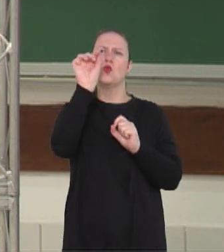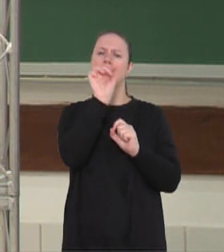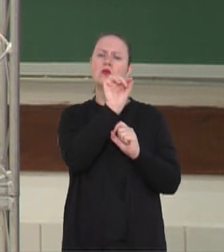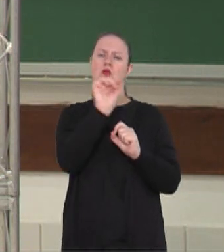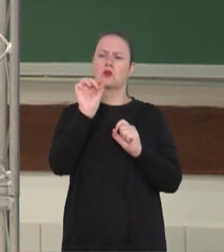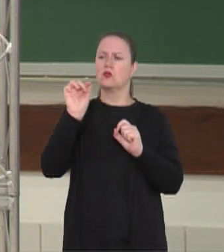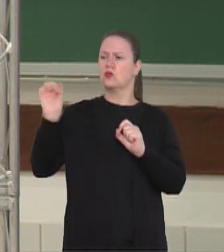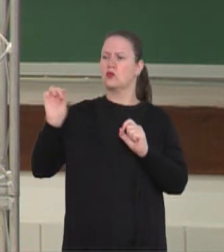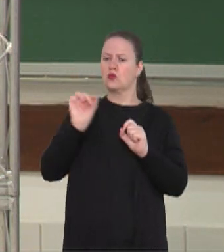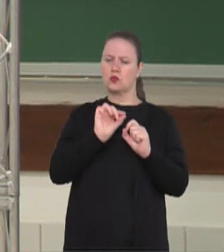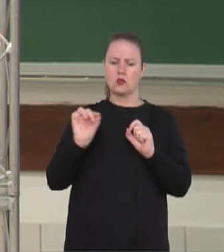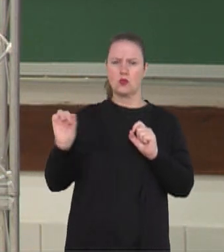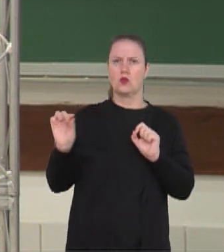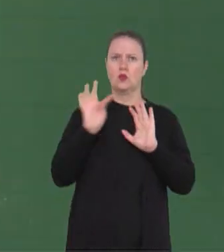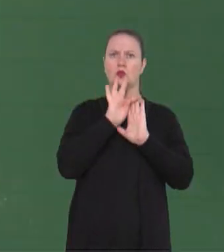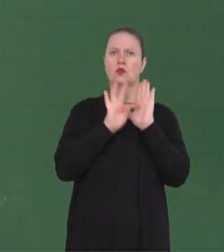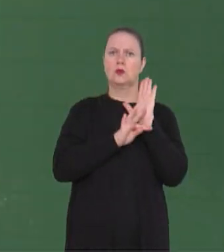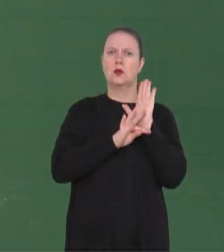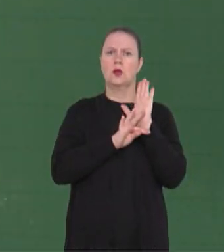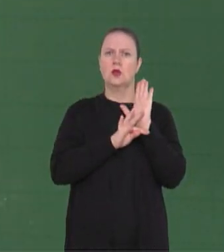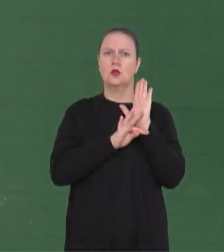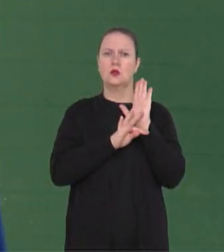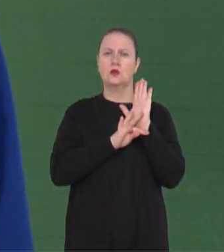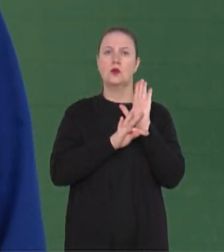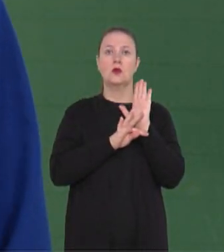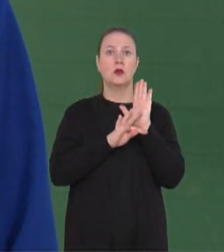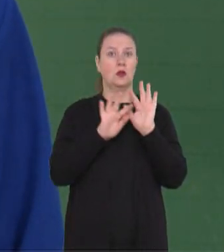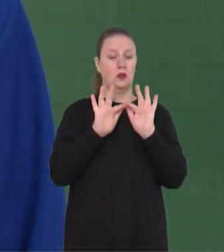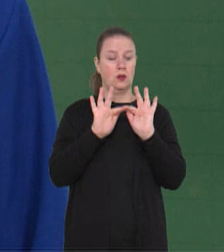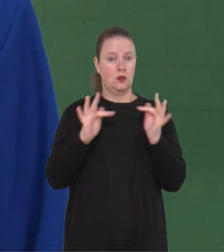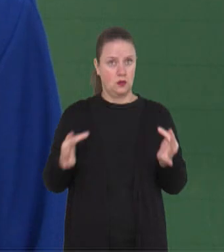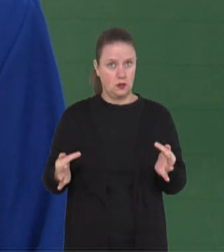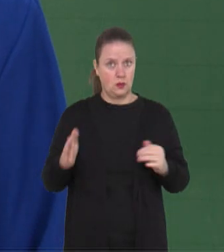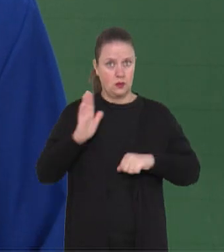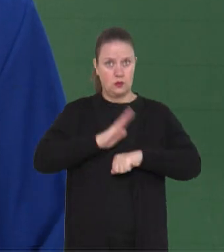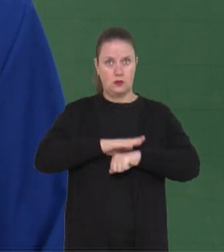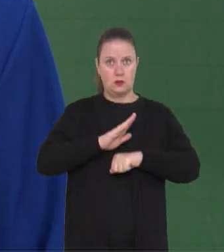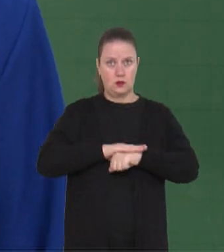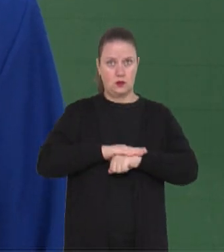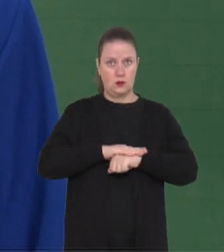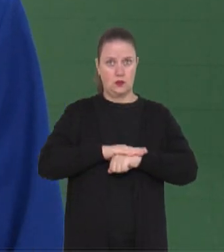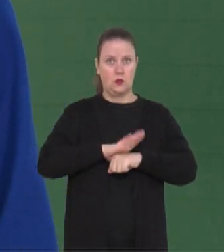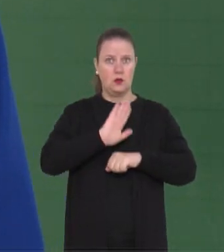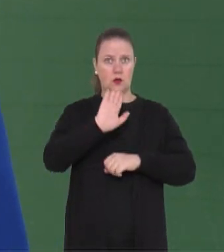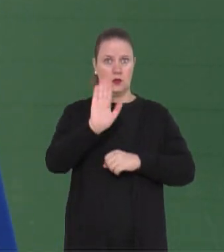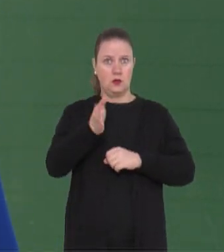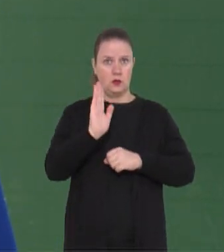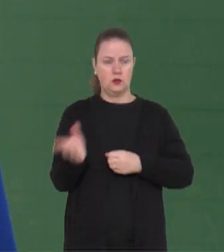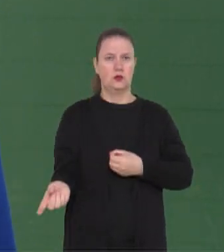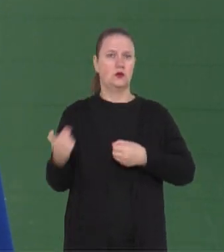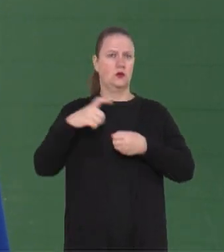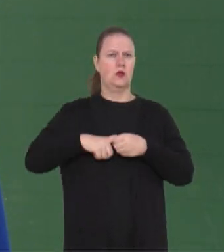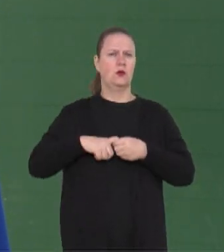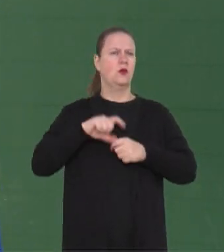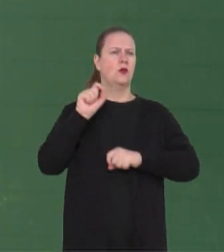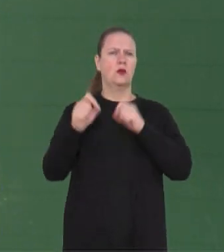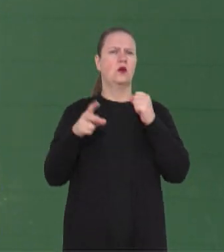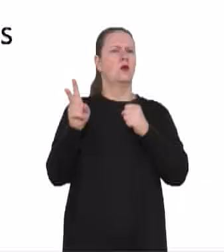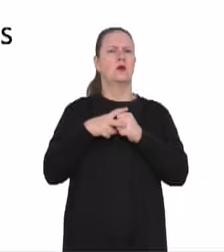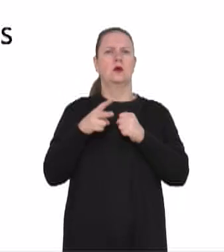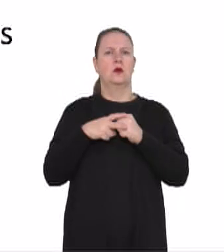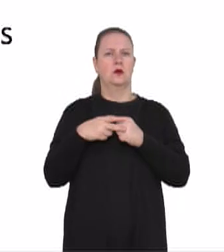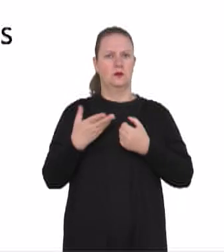do texto que estão no present simple. Então, agora, vou dar um tempinho para vocês e a gente já volta para ver quais verbos são